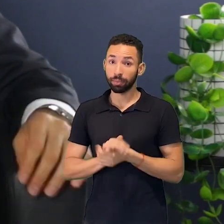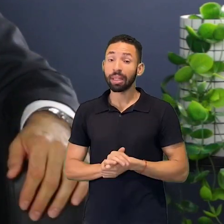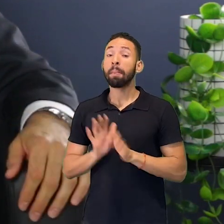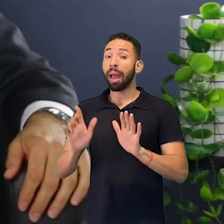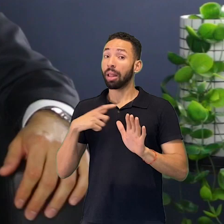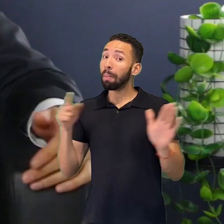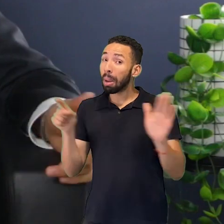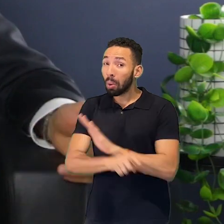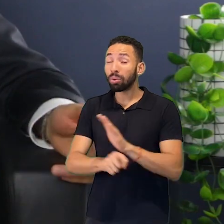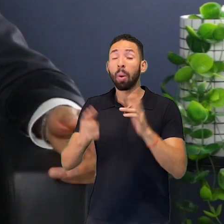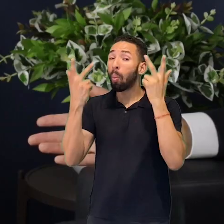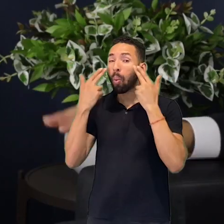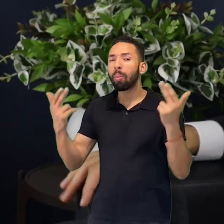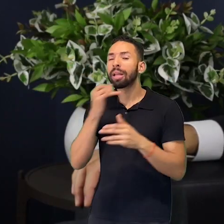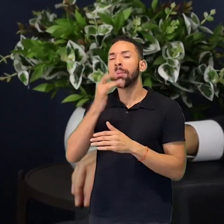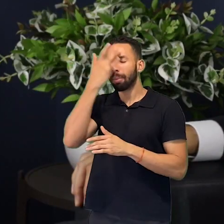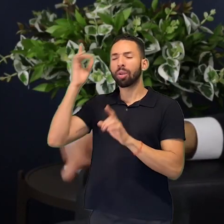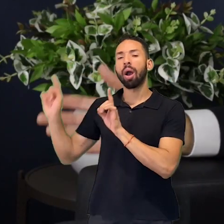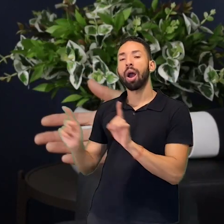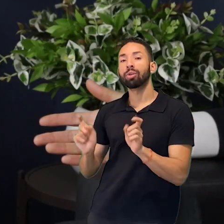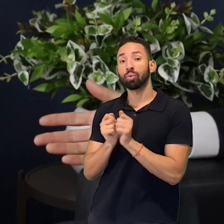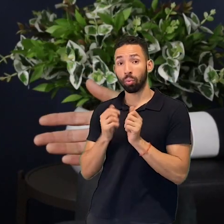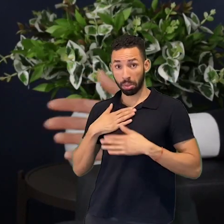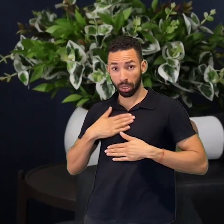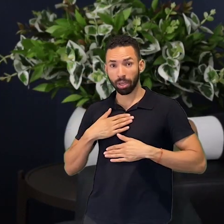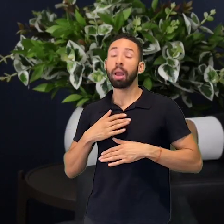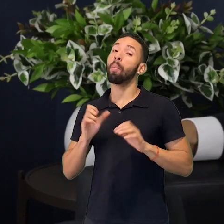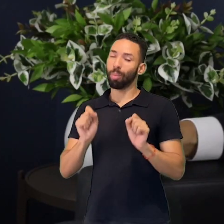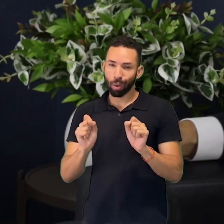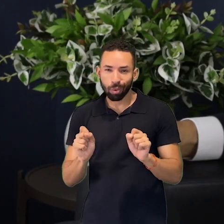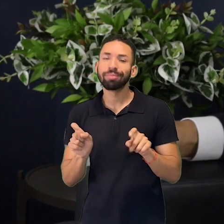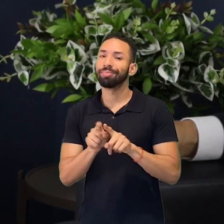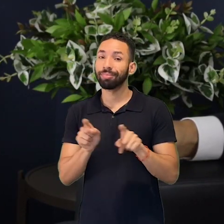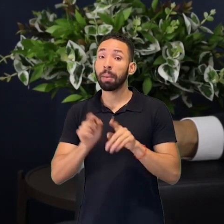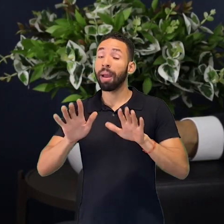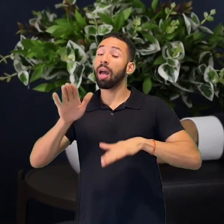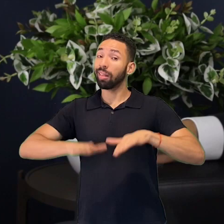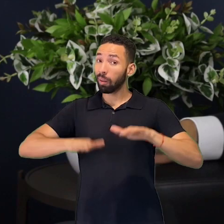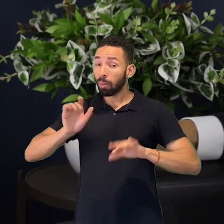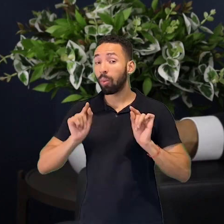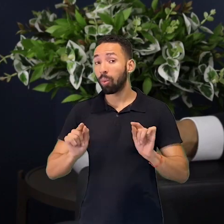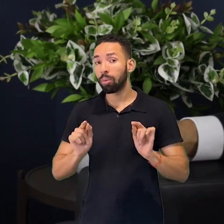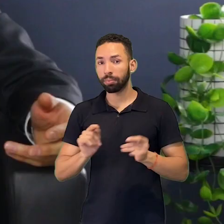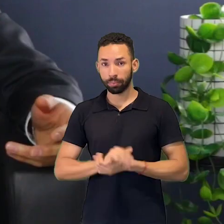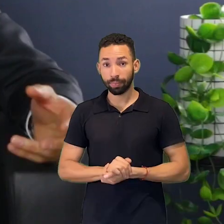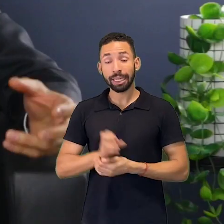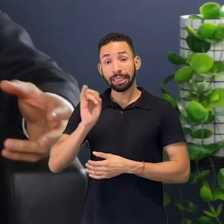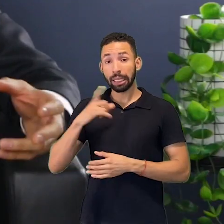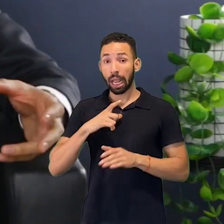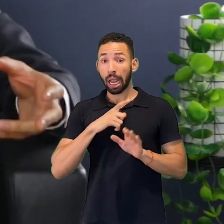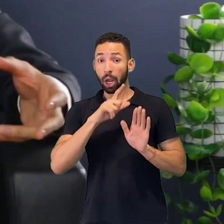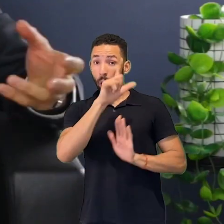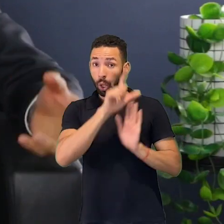paciente. Daí uma pergunta comum, Lívia, e o meu acompanhante? Pode. Aí o que vai depender?